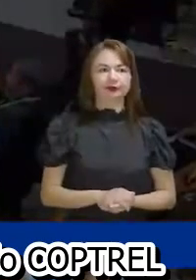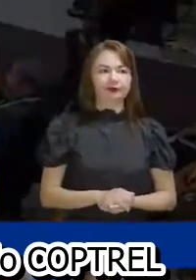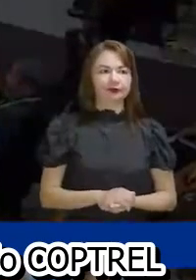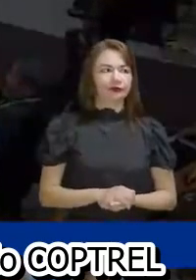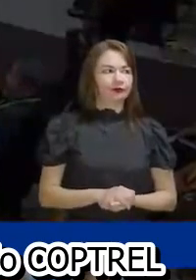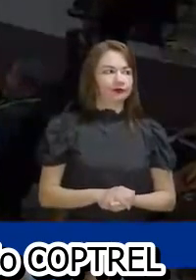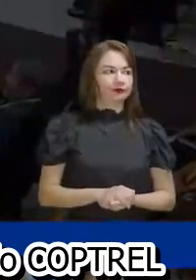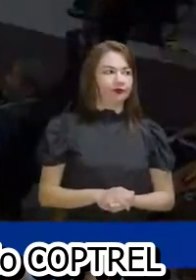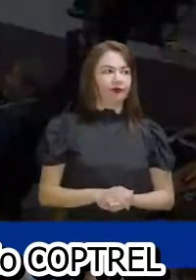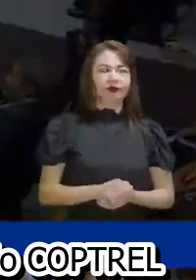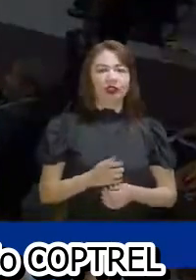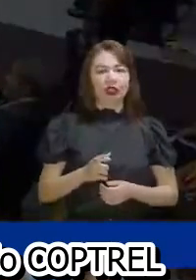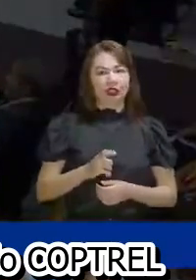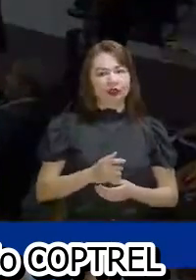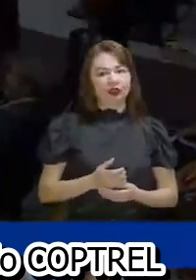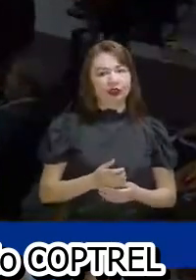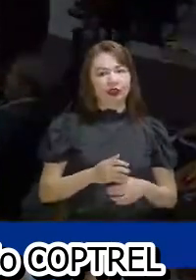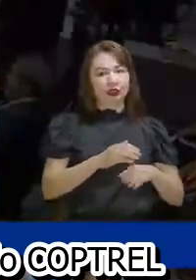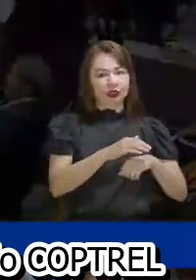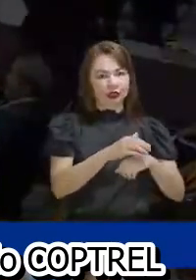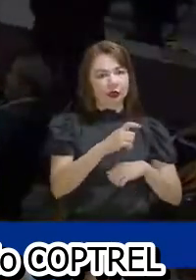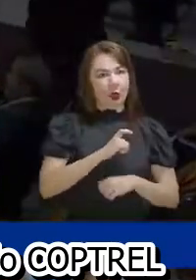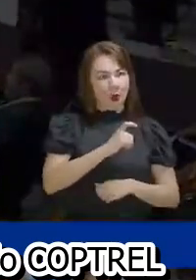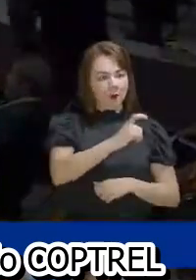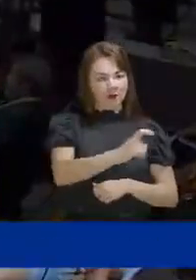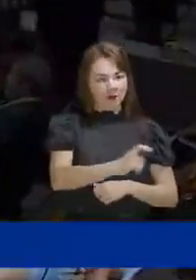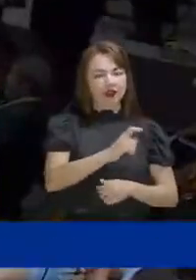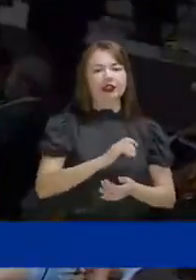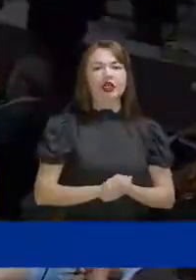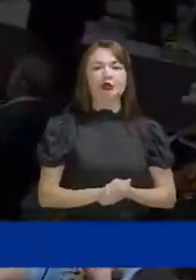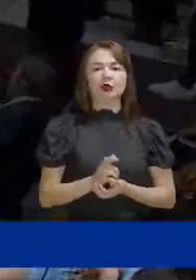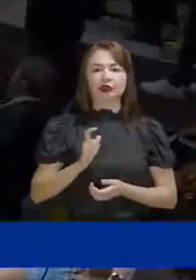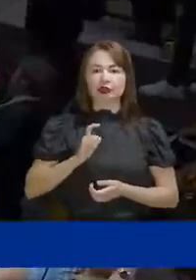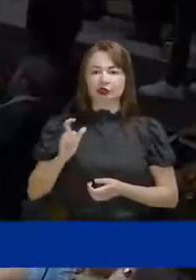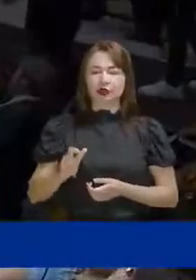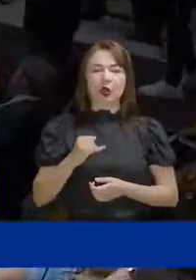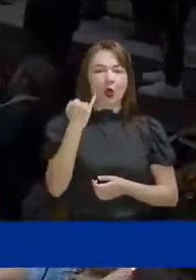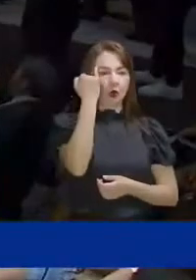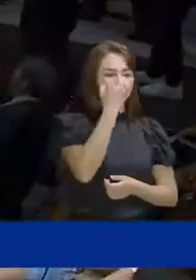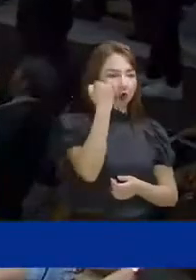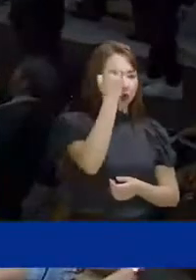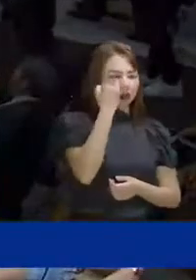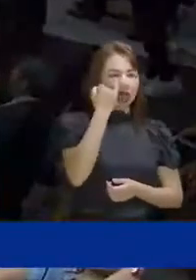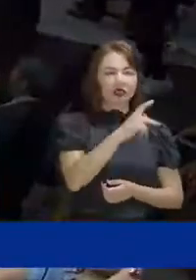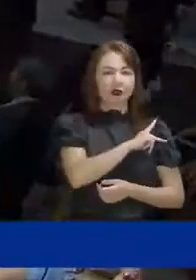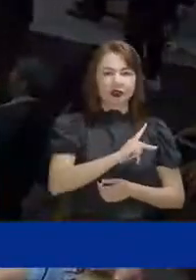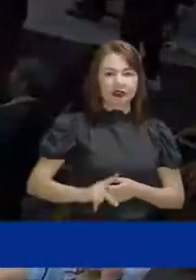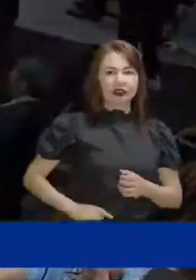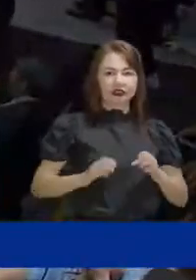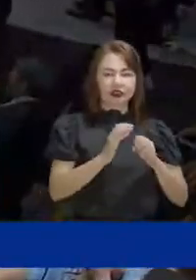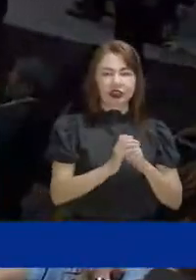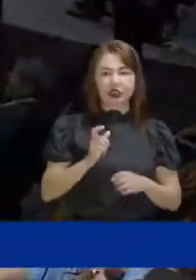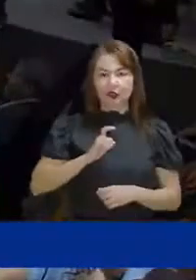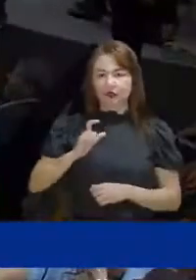Amapá, desembargador João Lages, e o presidente do COPITREL, desembargador Otávio Bocalini.